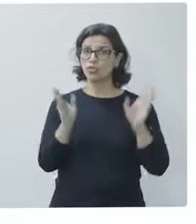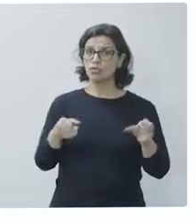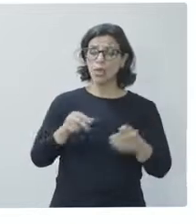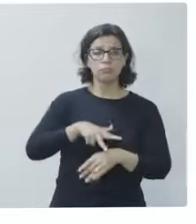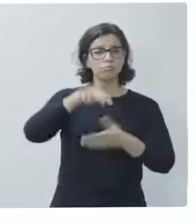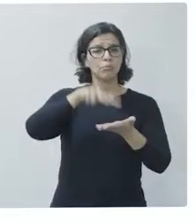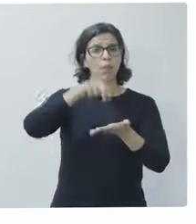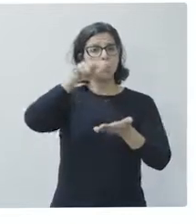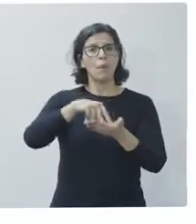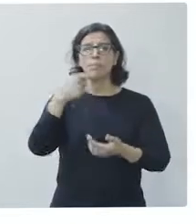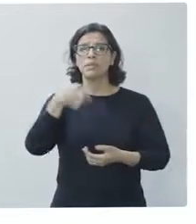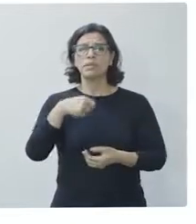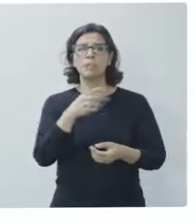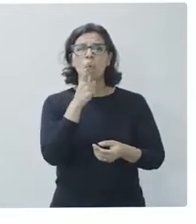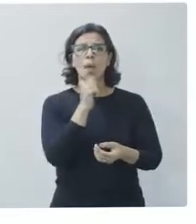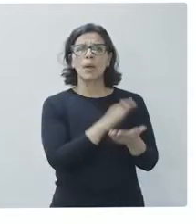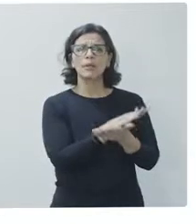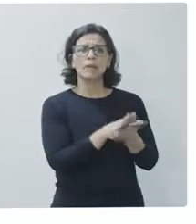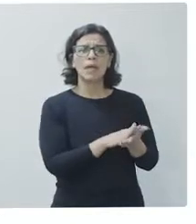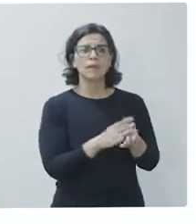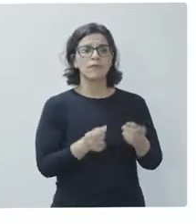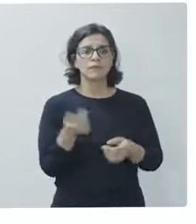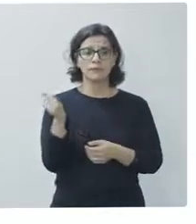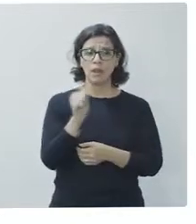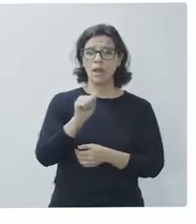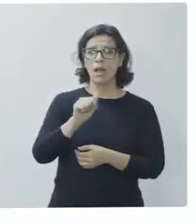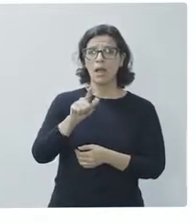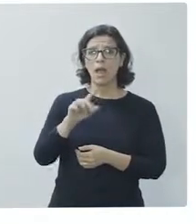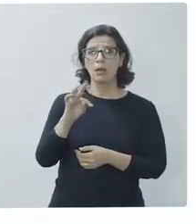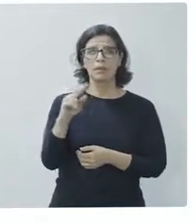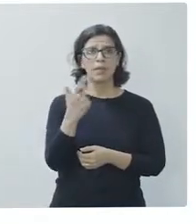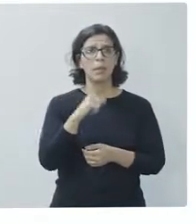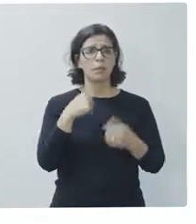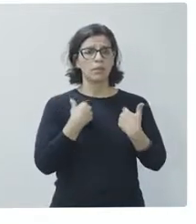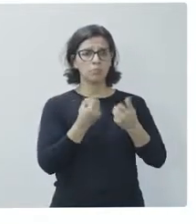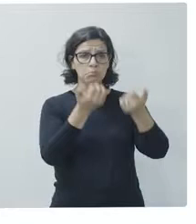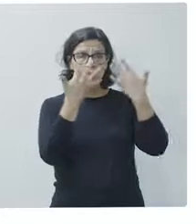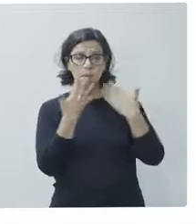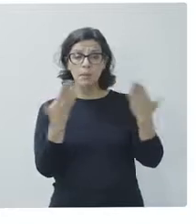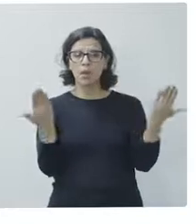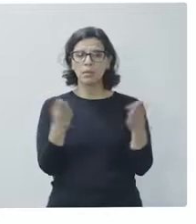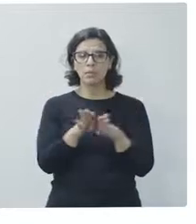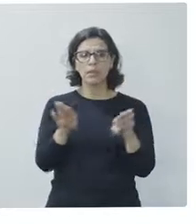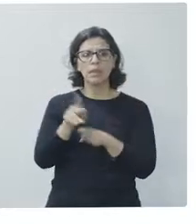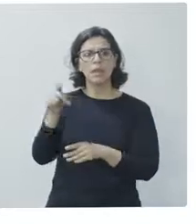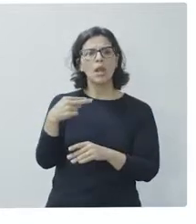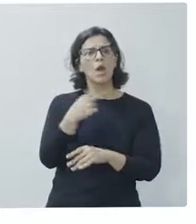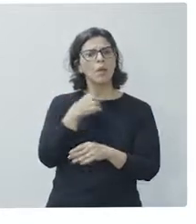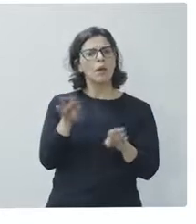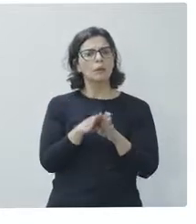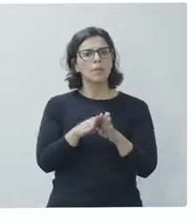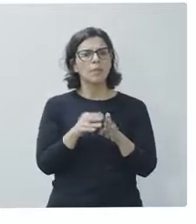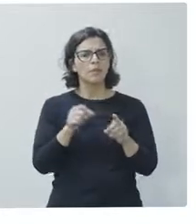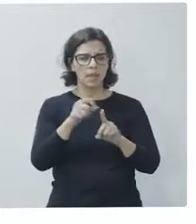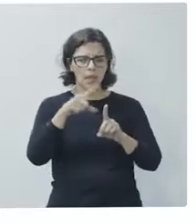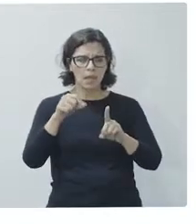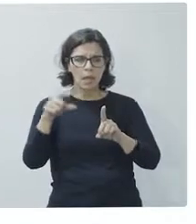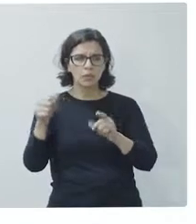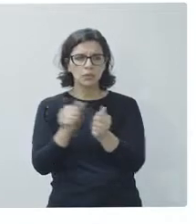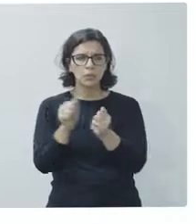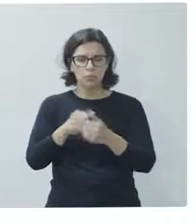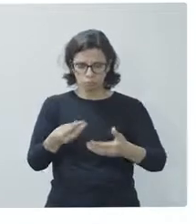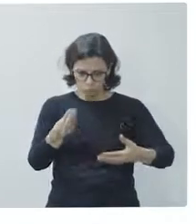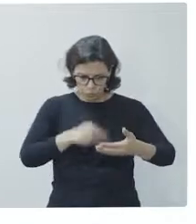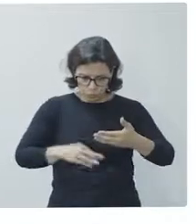ela. Não preciso da fonte. Deixem Alteda se banhar. Alteda, porém, estava ocupada colhendo mais ervas em